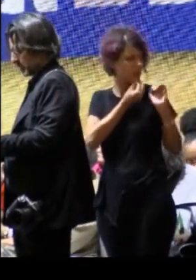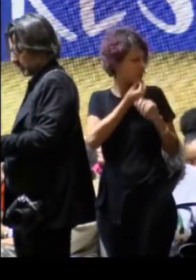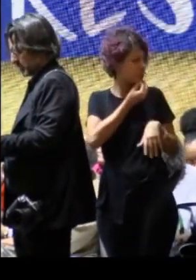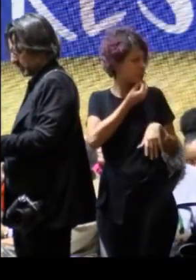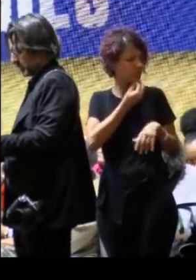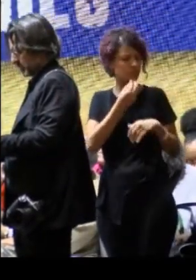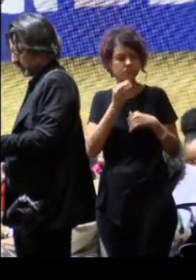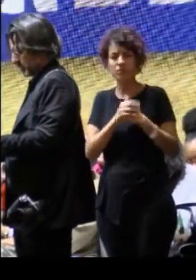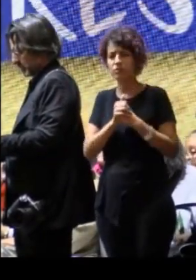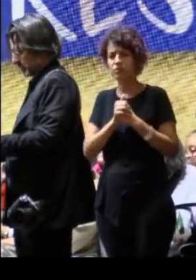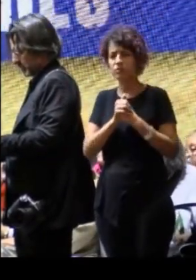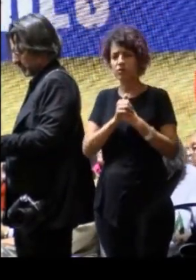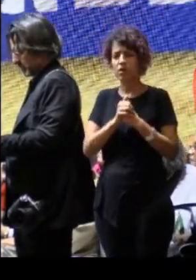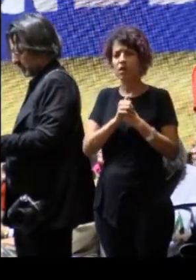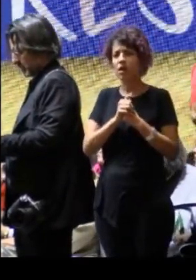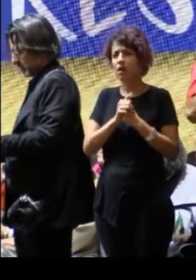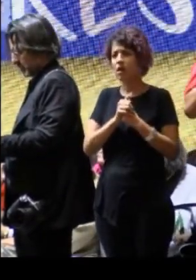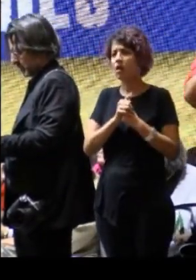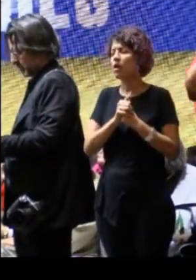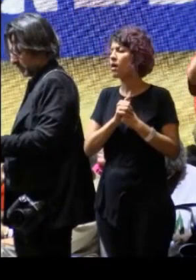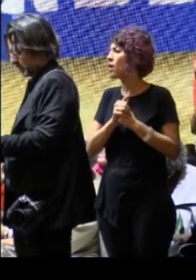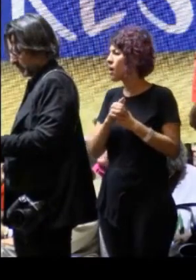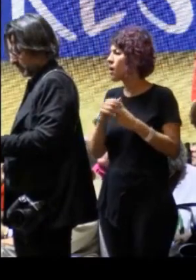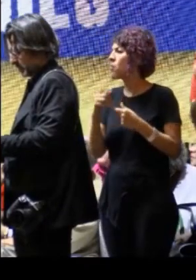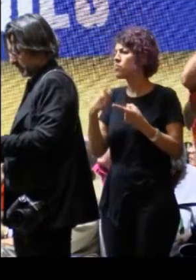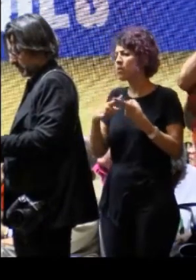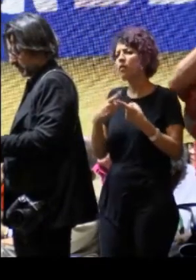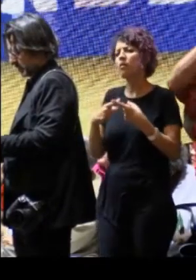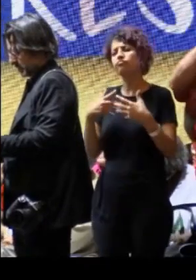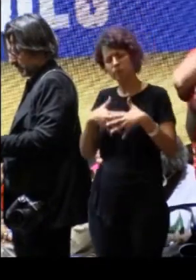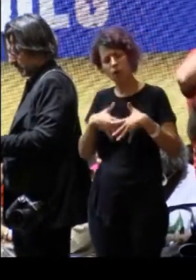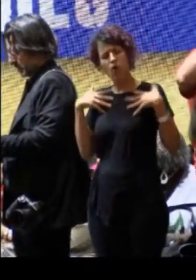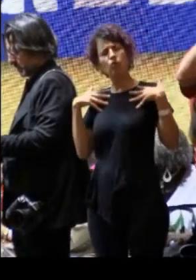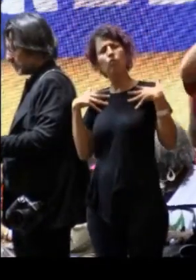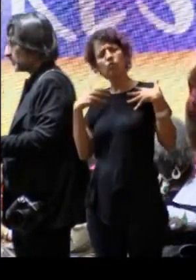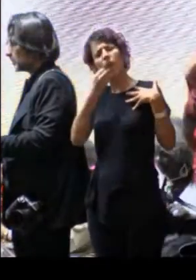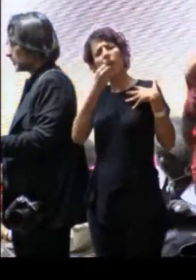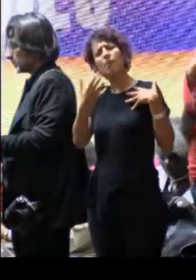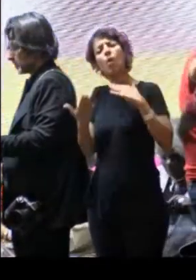Porque um pouco de radicalismo faz bem à nossa alma.